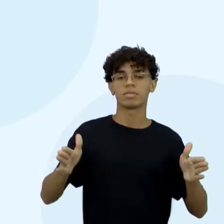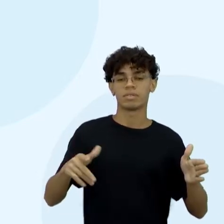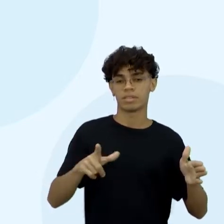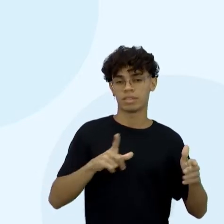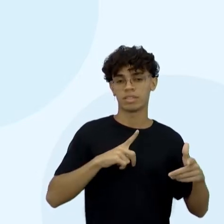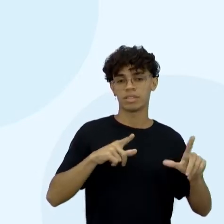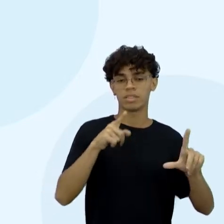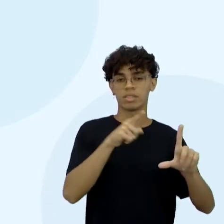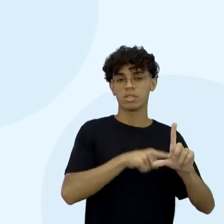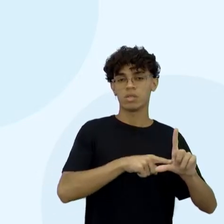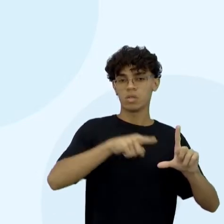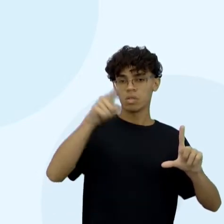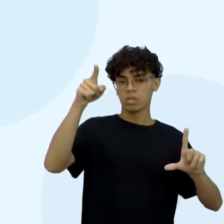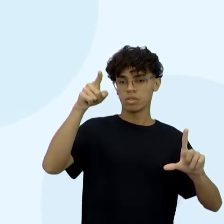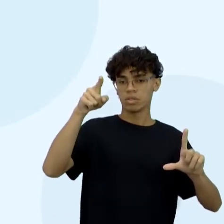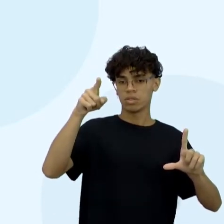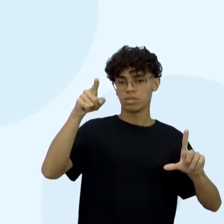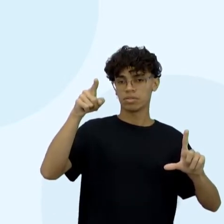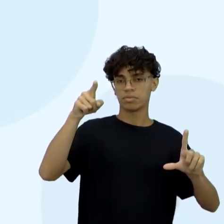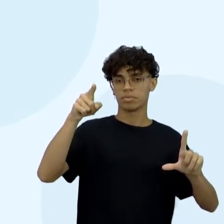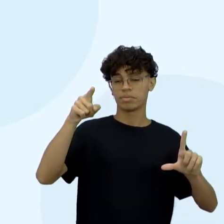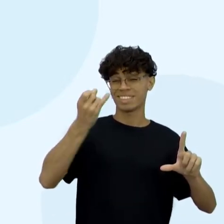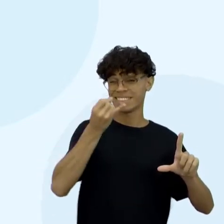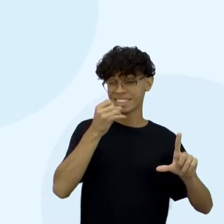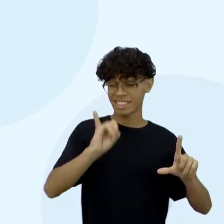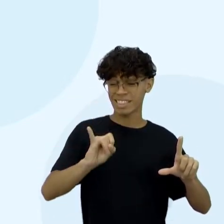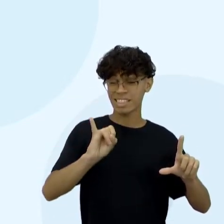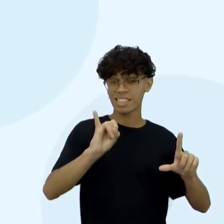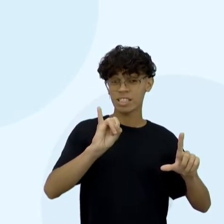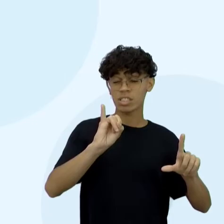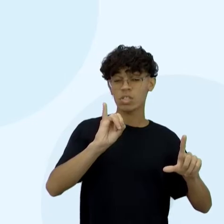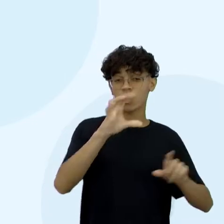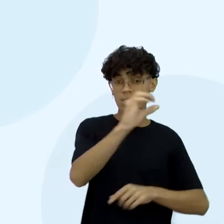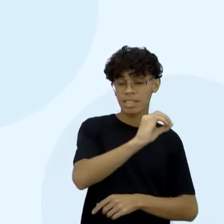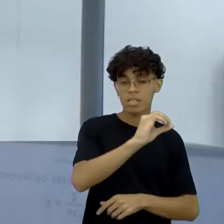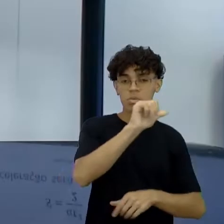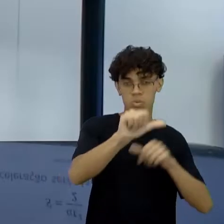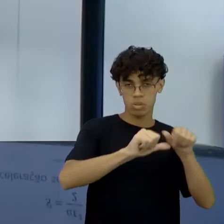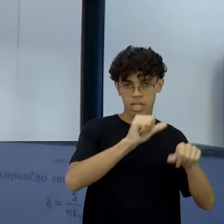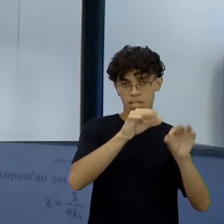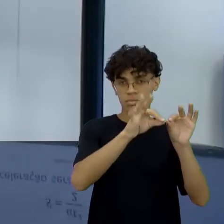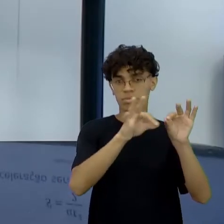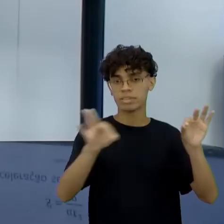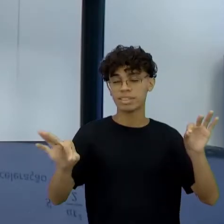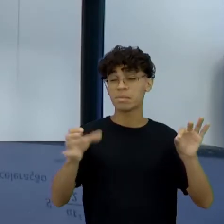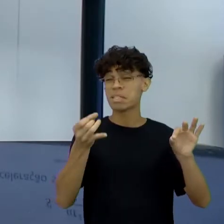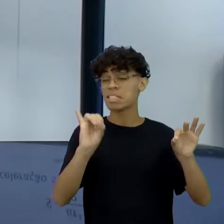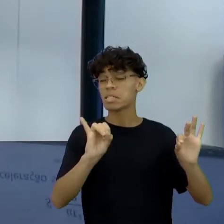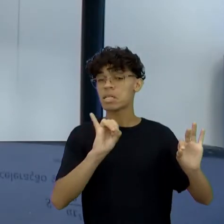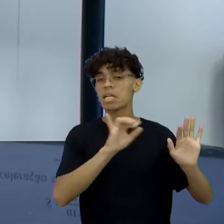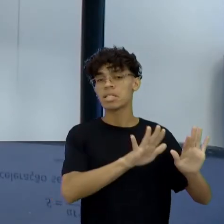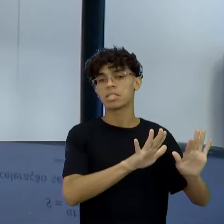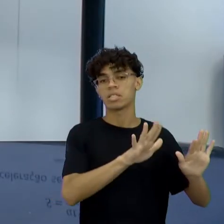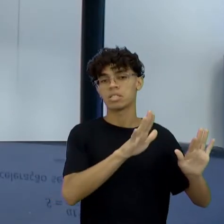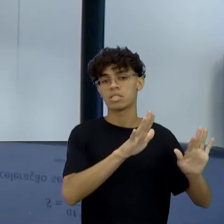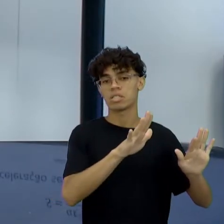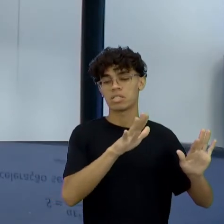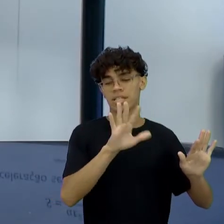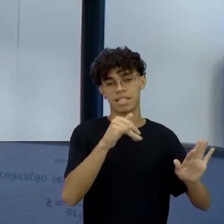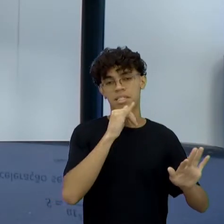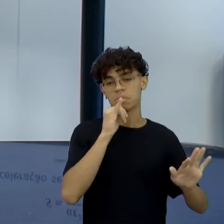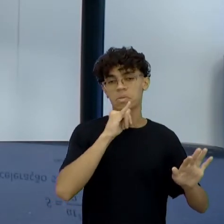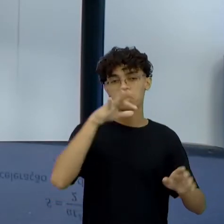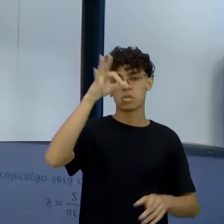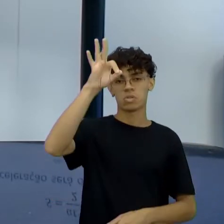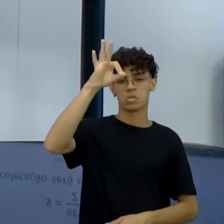Tá certo? Mas isso se ele sair do repouso. Agora, e se ele não sair do repouso? Ó, câmera aqui para mim. E se ao invés de